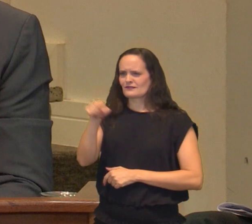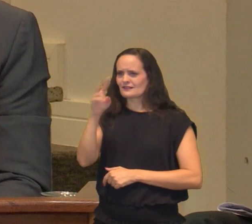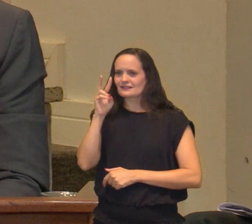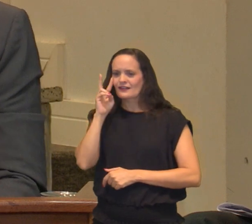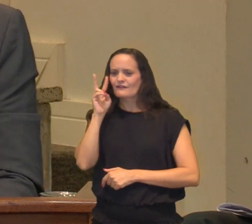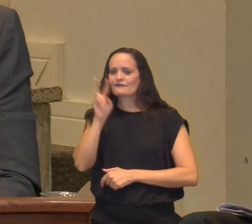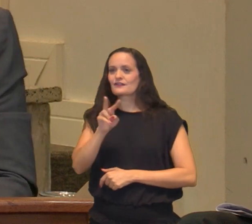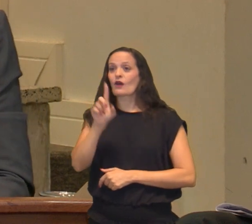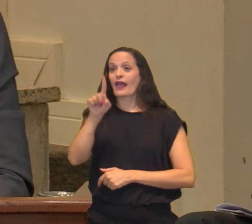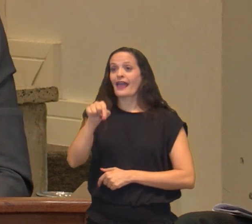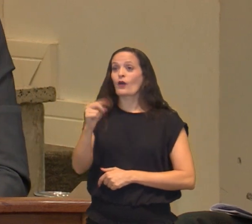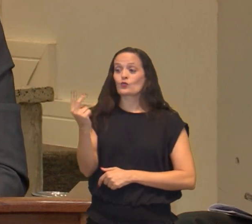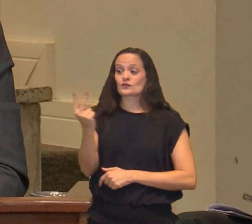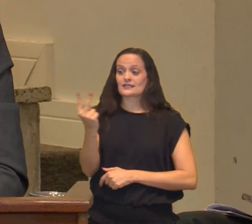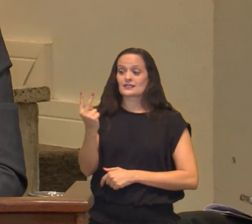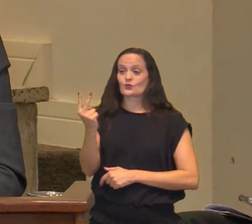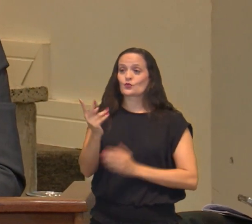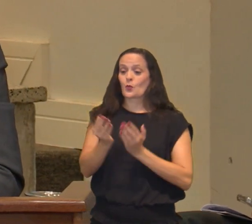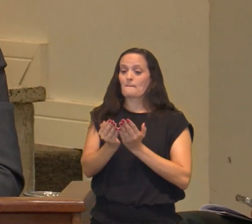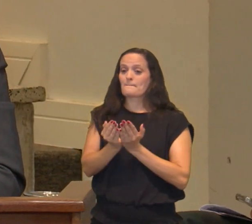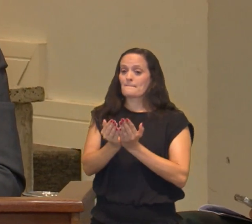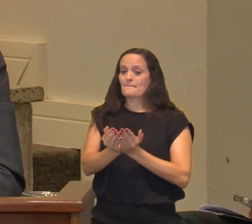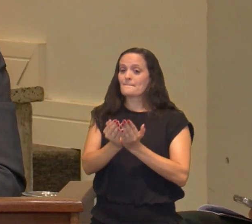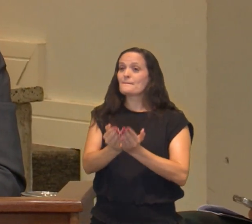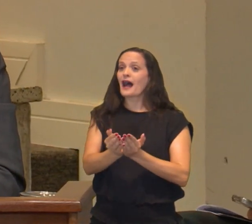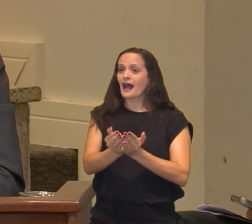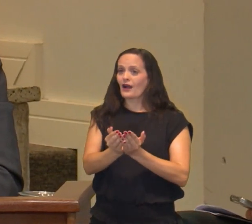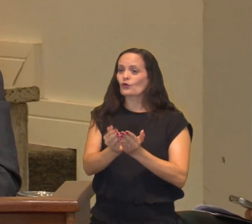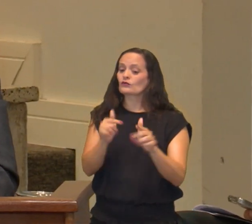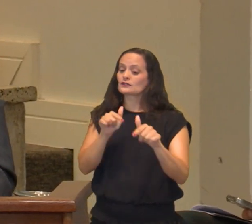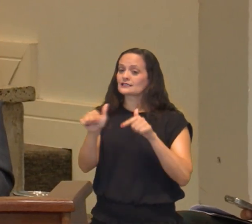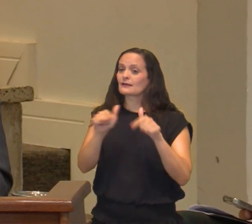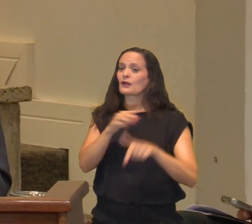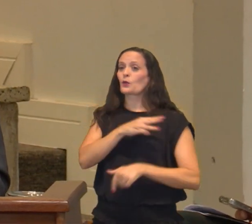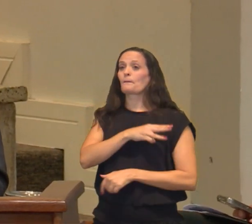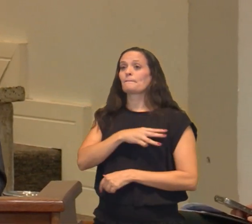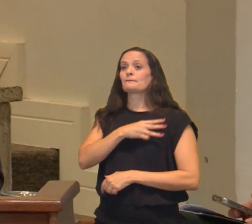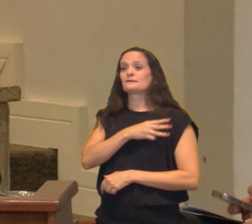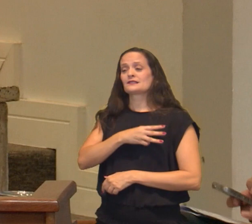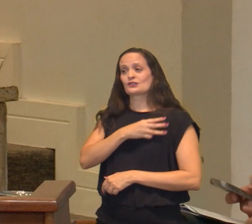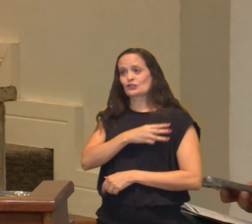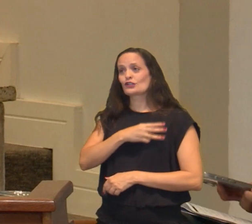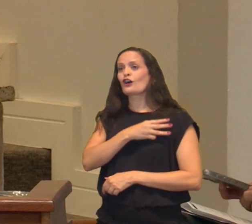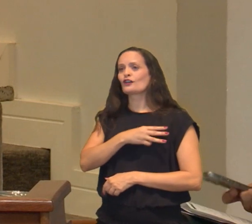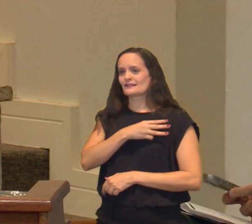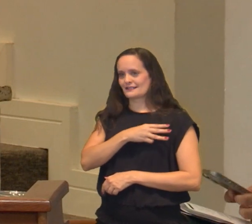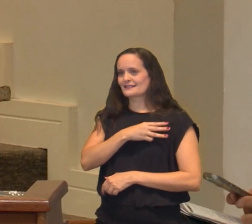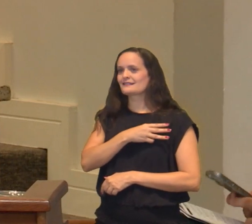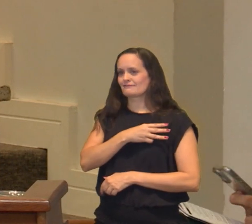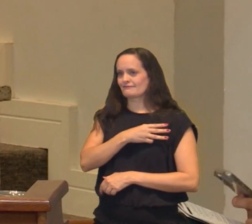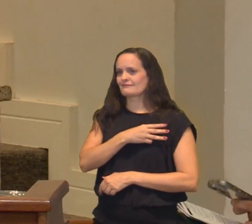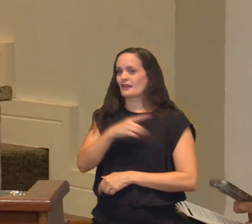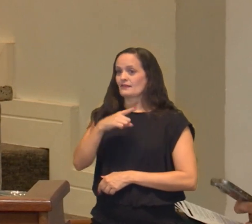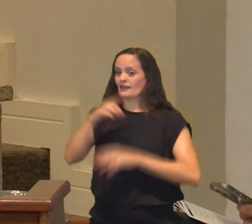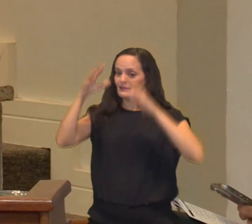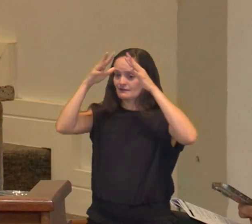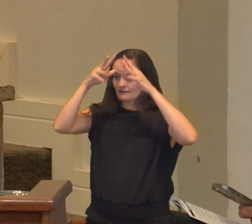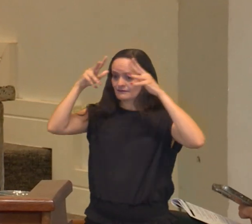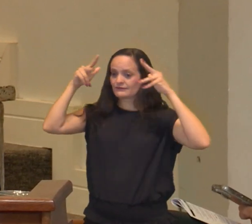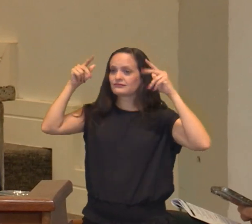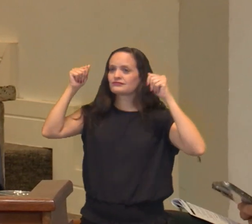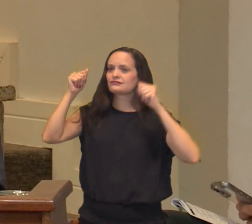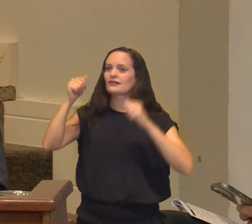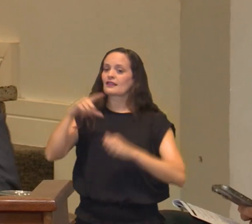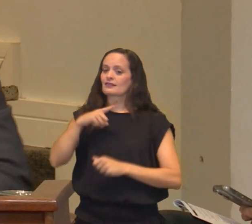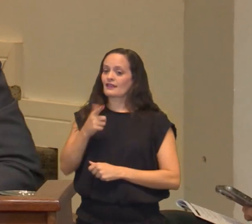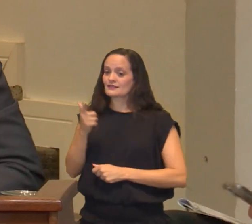o segundo barco que está atuando em nome dos batistas brasileiros. Nós temos o barco na Amazônia e temos este